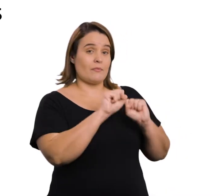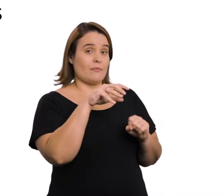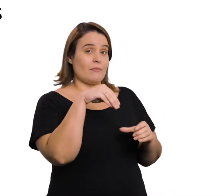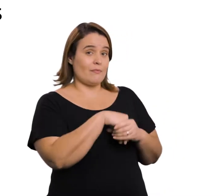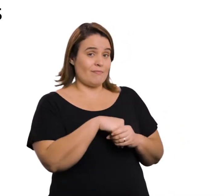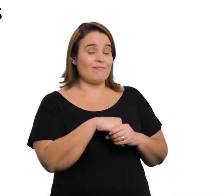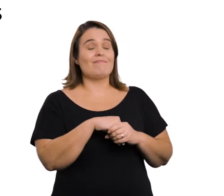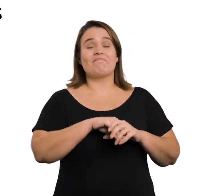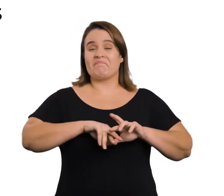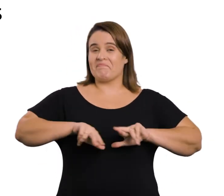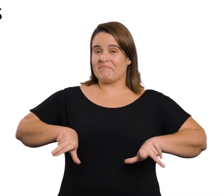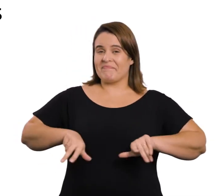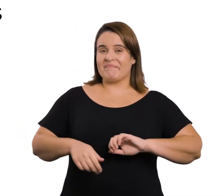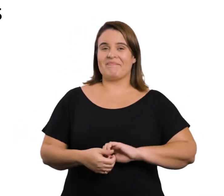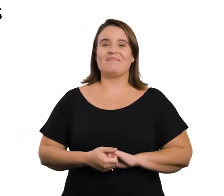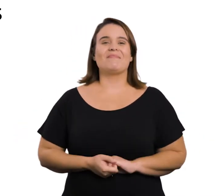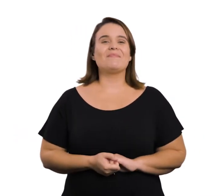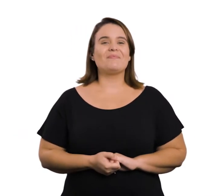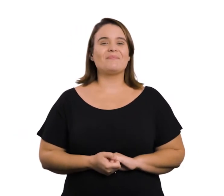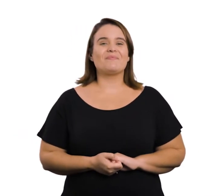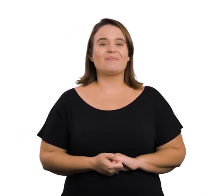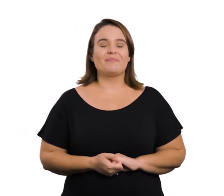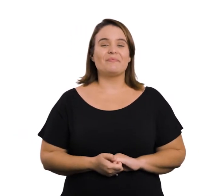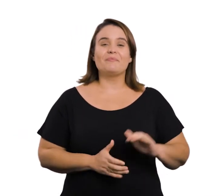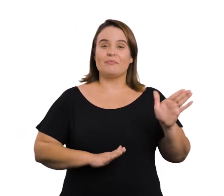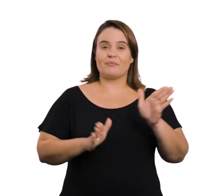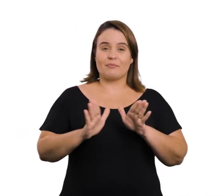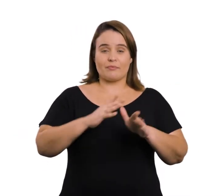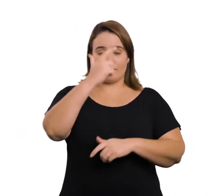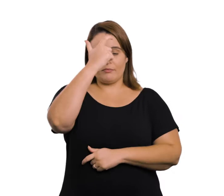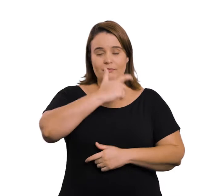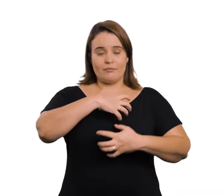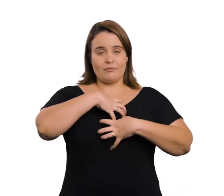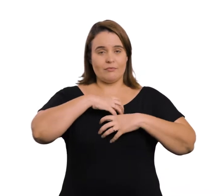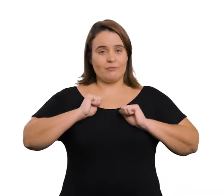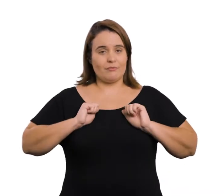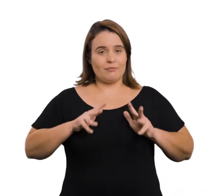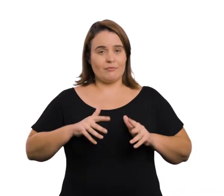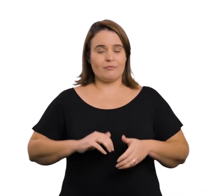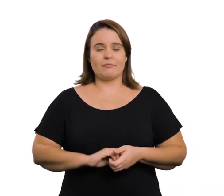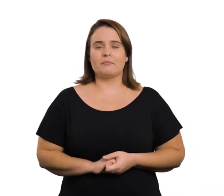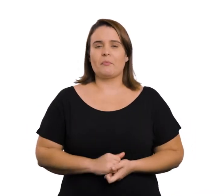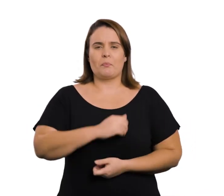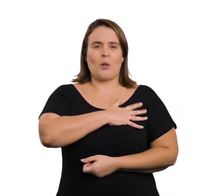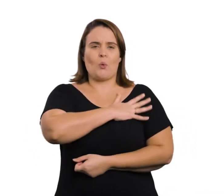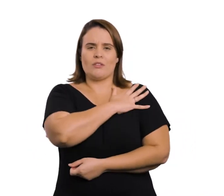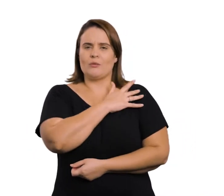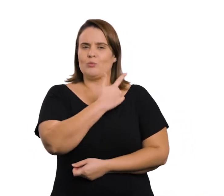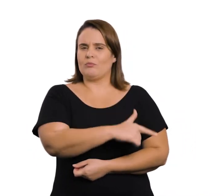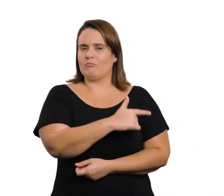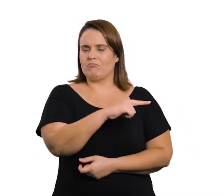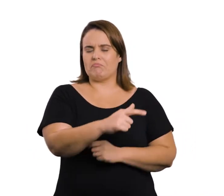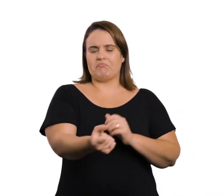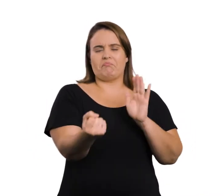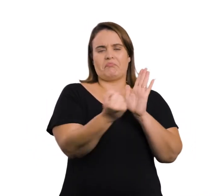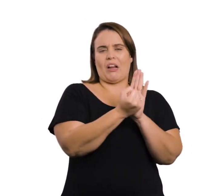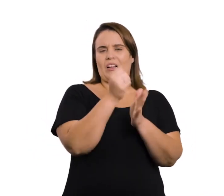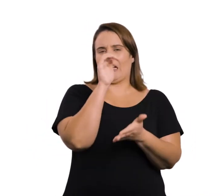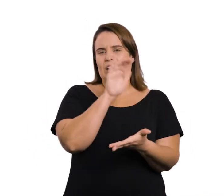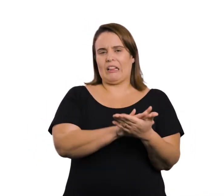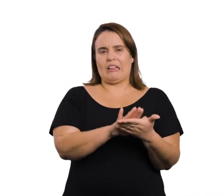institucionais, empresariais, etc. Acessibilidade atitudinal. Sem preconceitos,